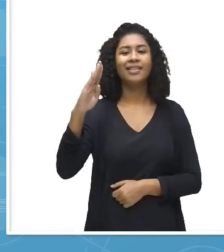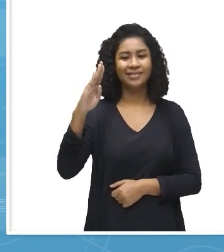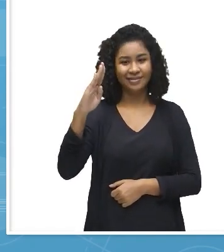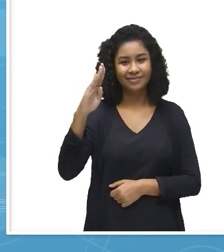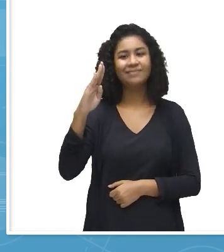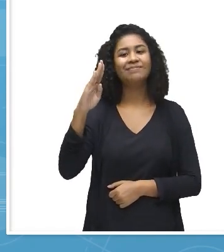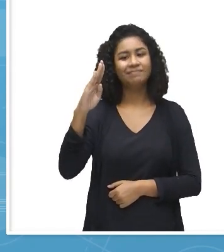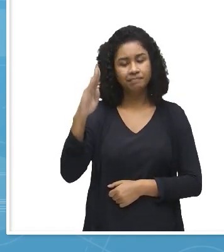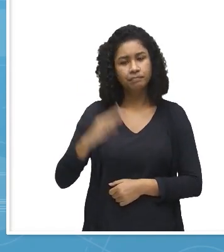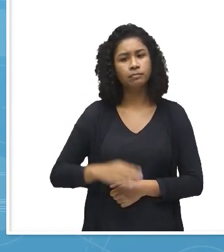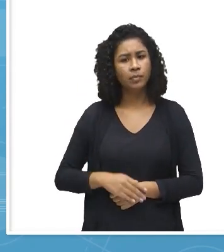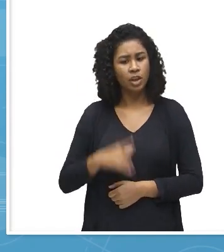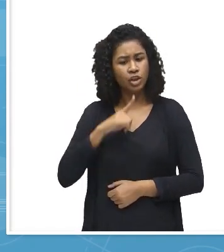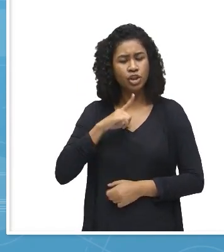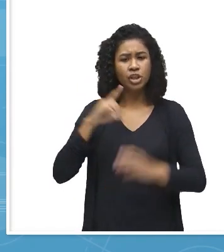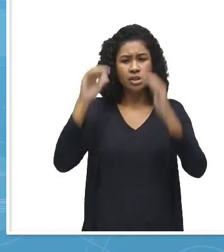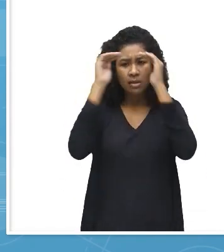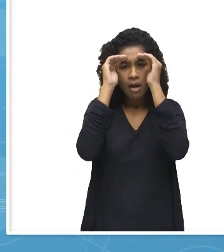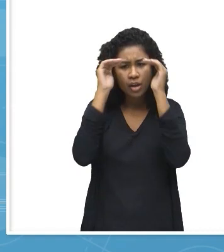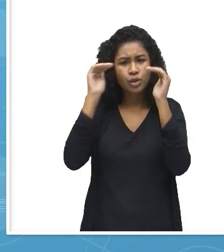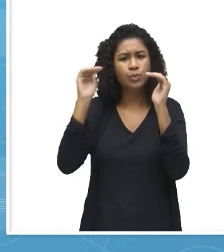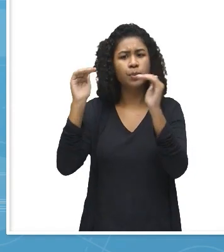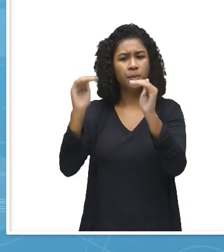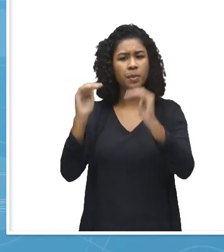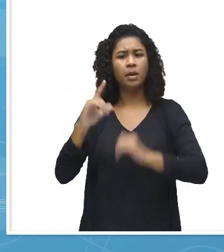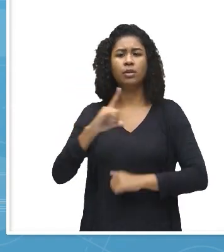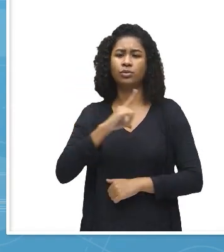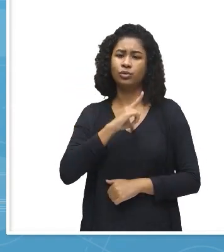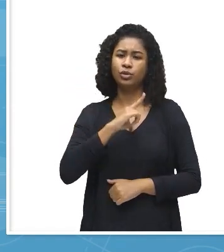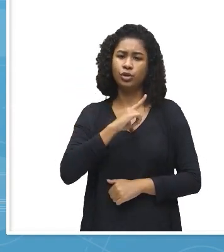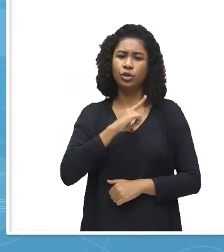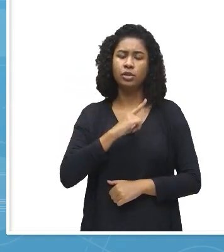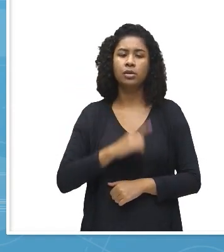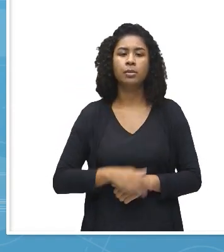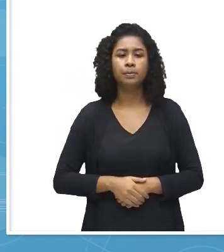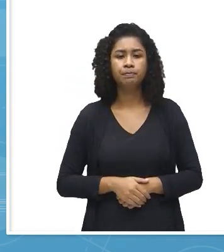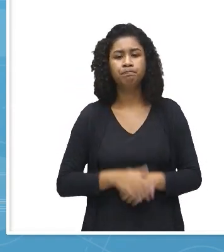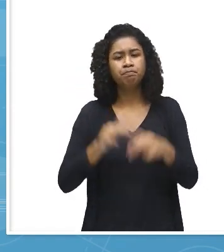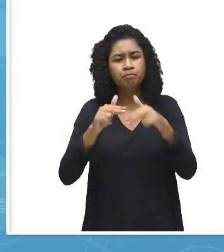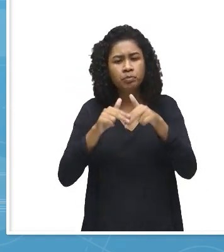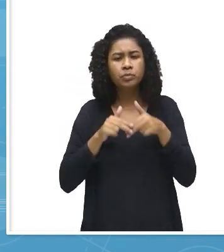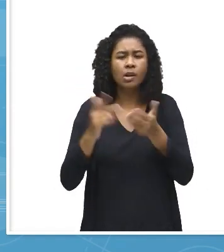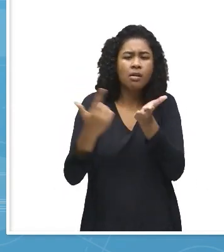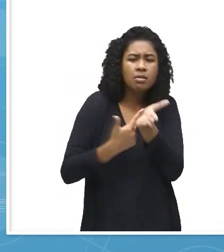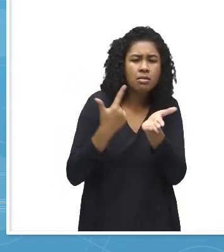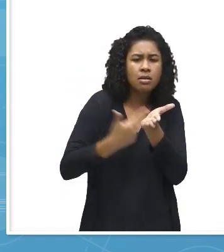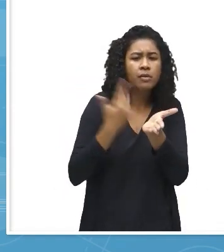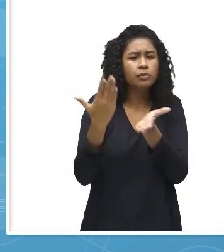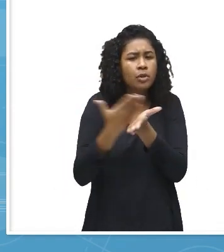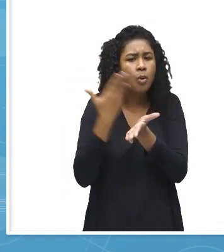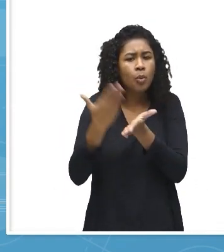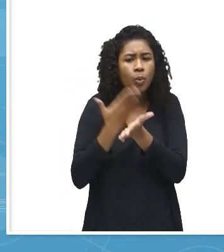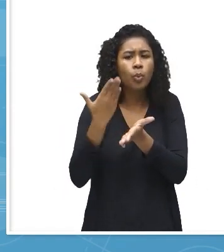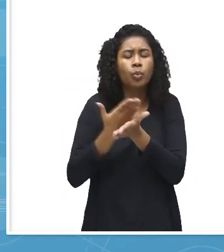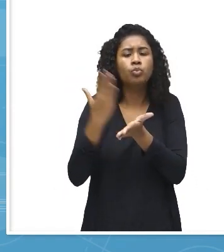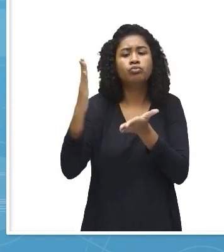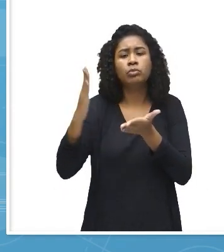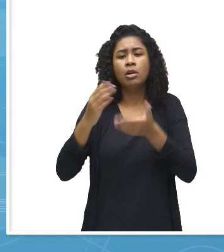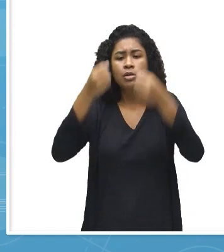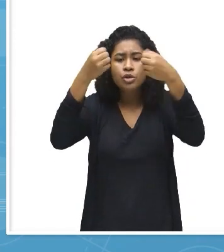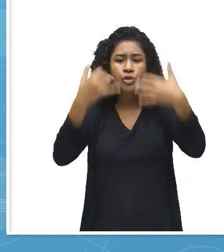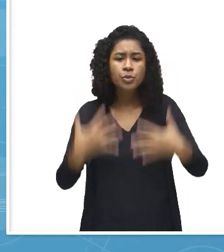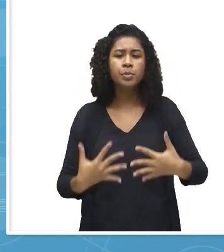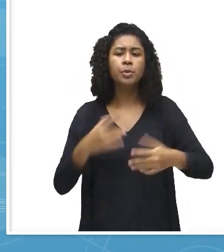esse temor, esse respeito, tanto que em algumas literaturas a gente vê aí falando que